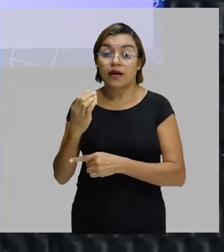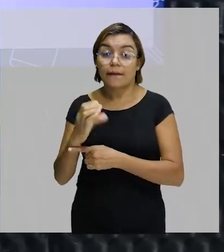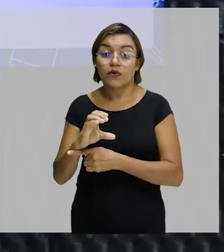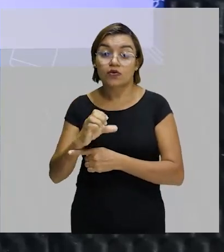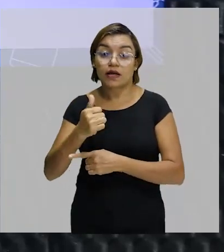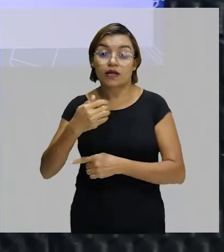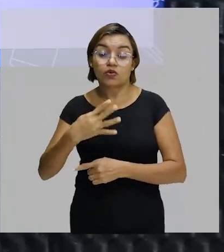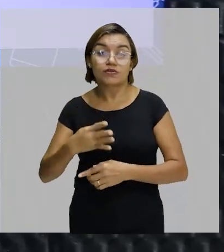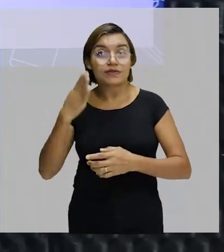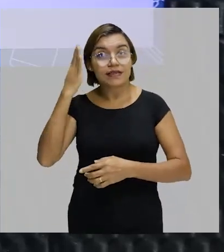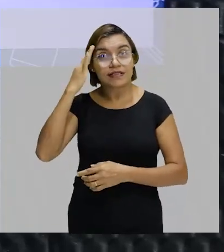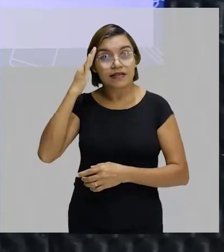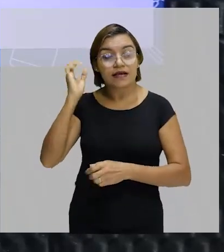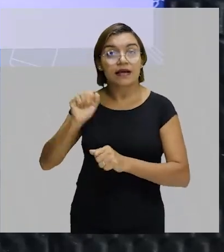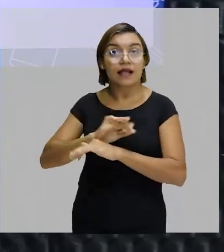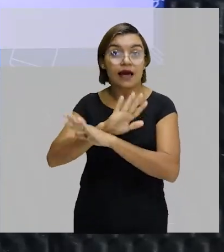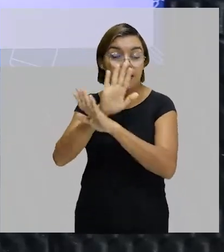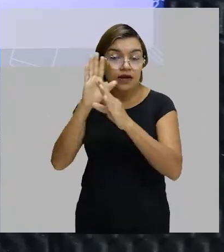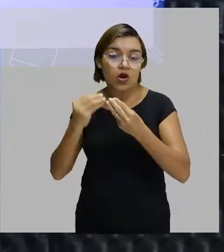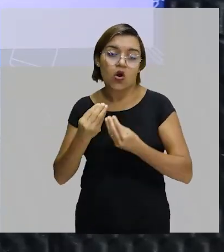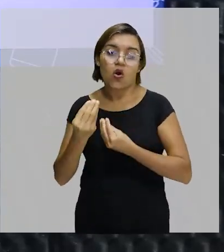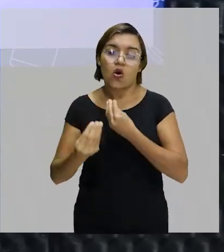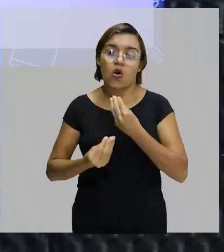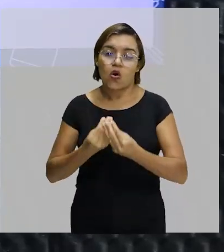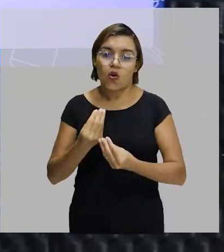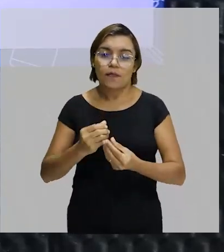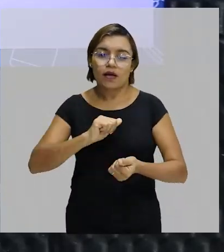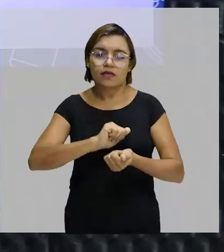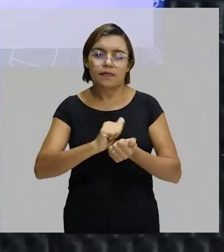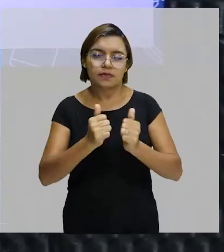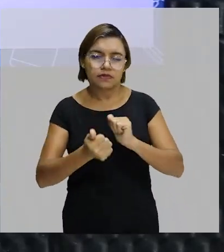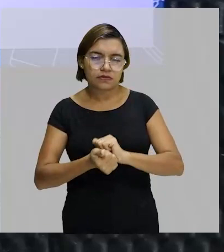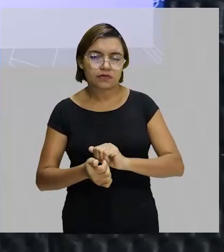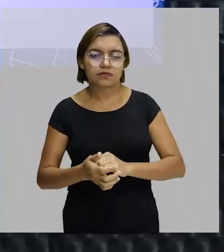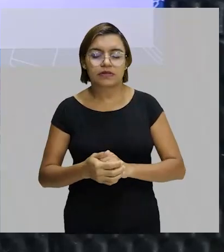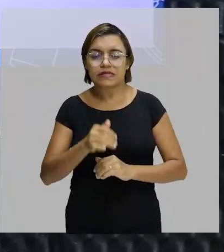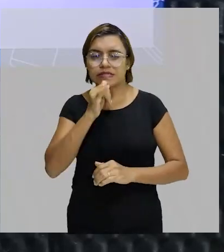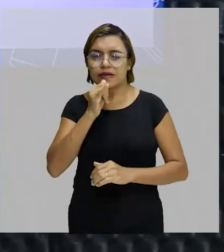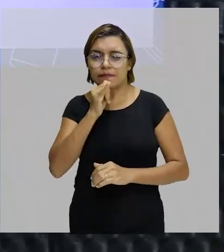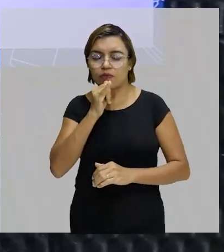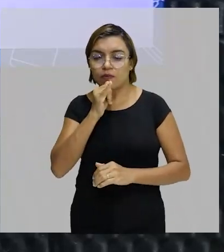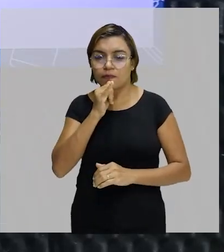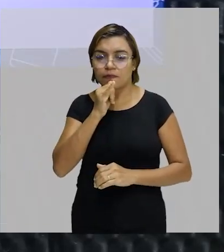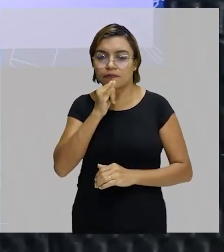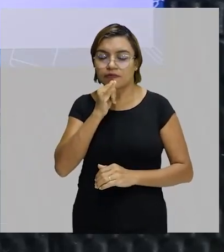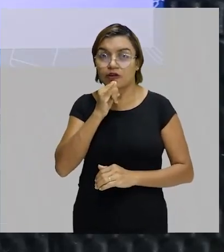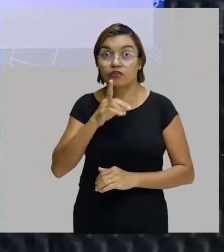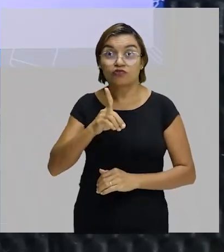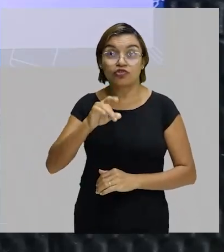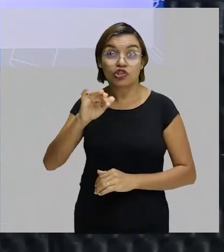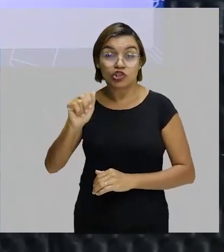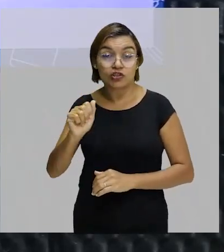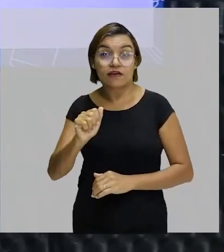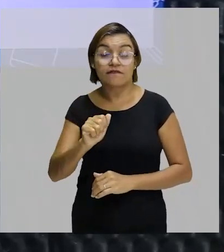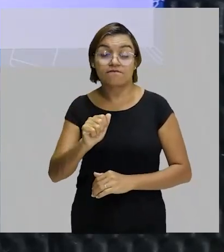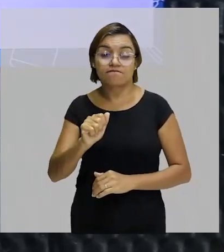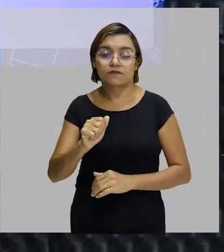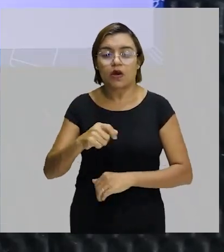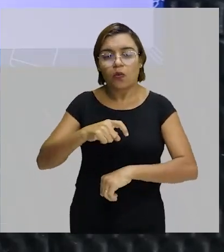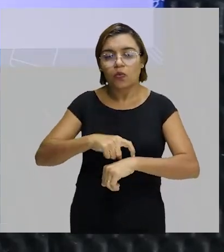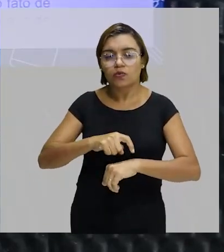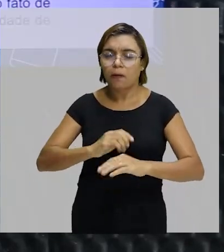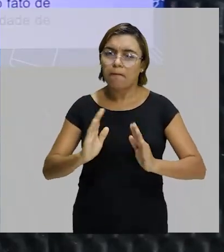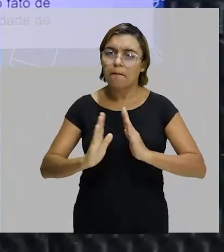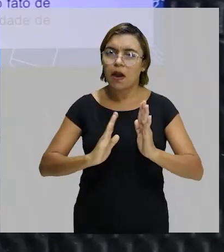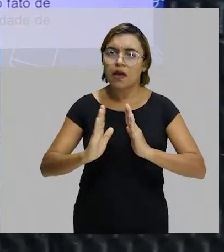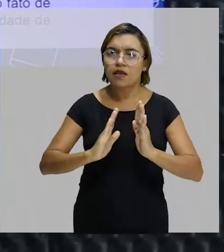gente trabalhar melhor essa datação, conhecer melhor a meia-vida do carbono 14. Tudo bem,